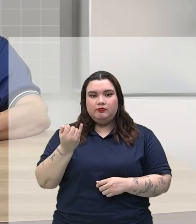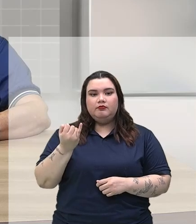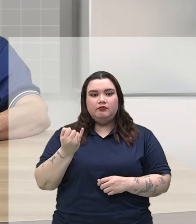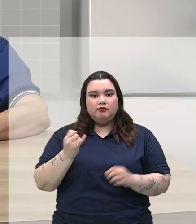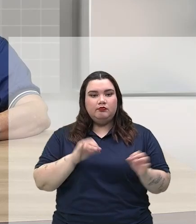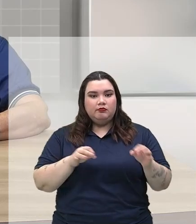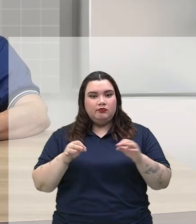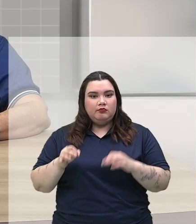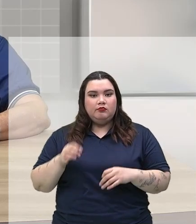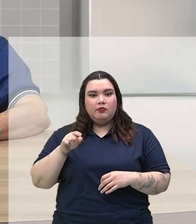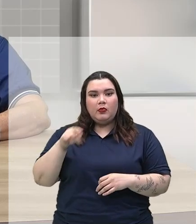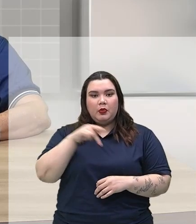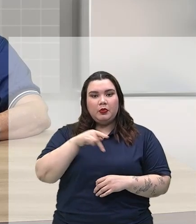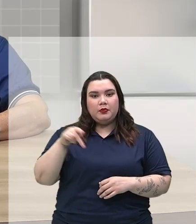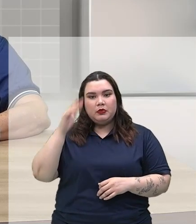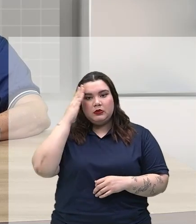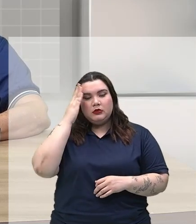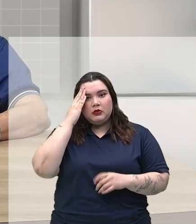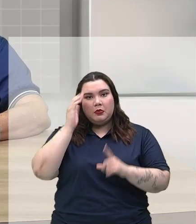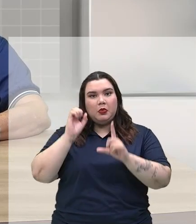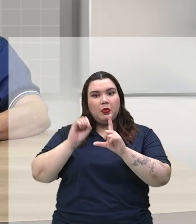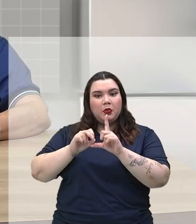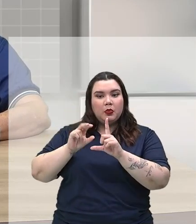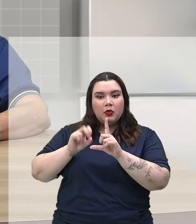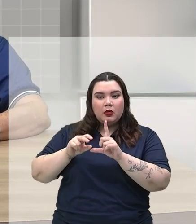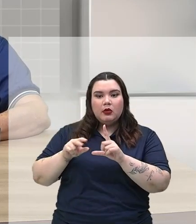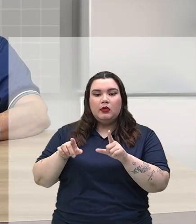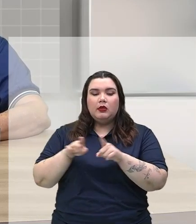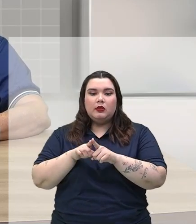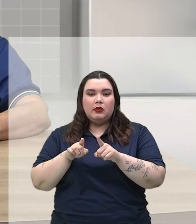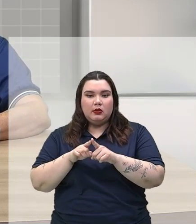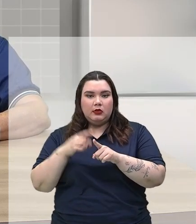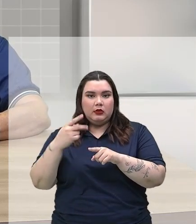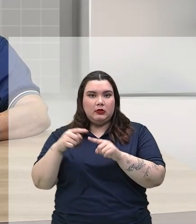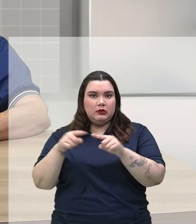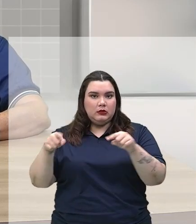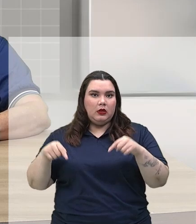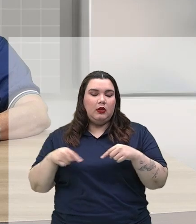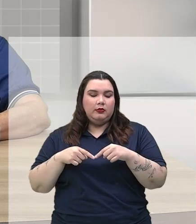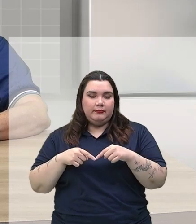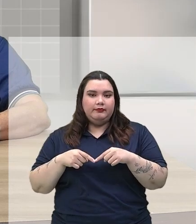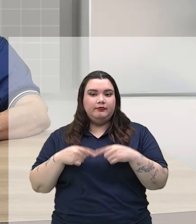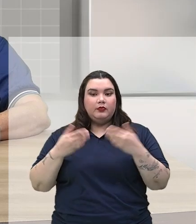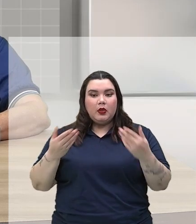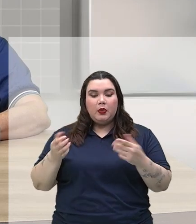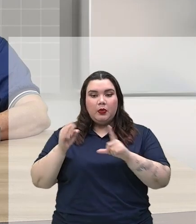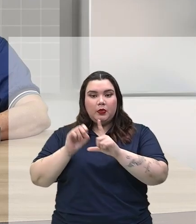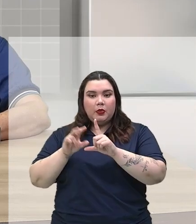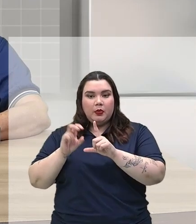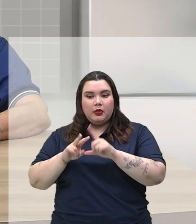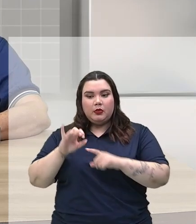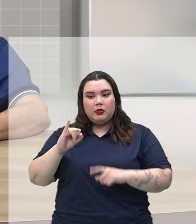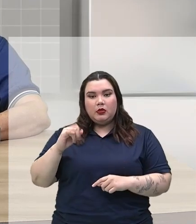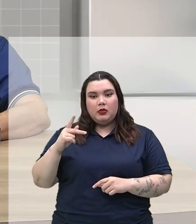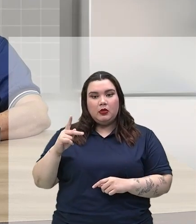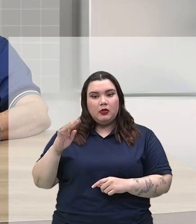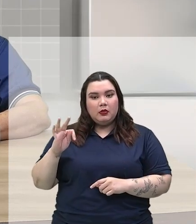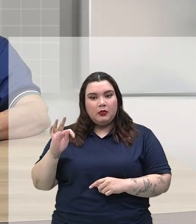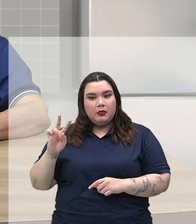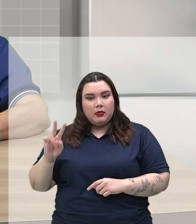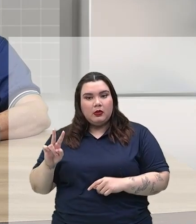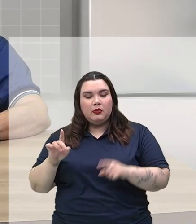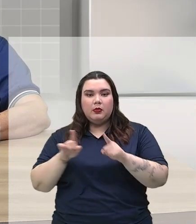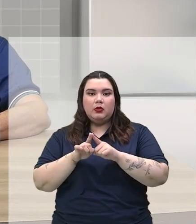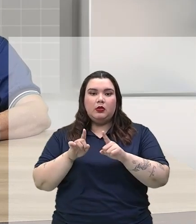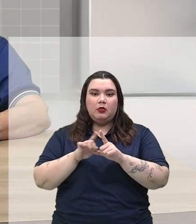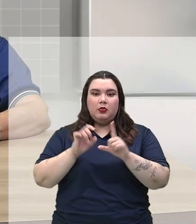o professor saber o login da turma dele. Tanto o login de IPTV, né, como